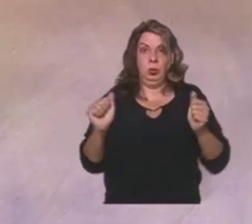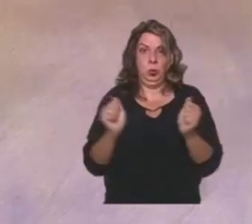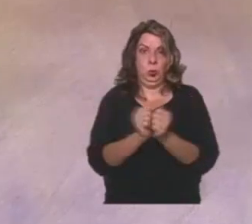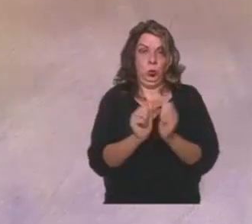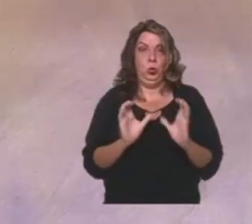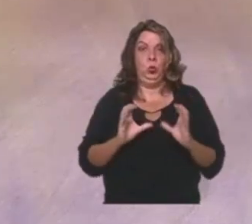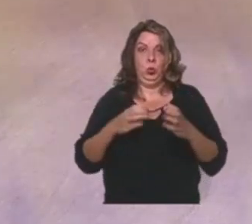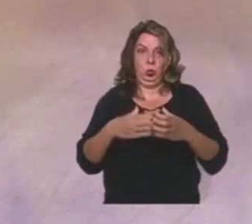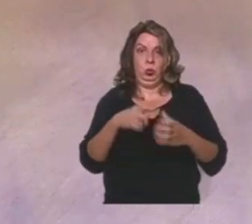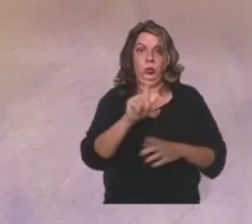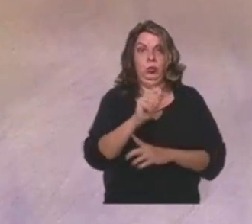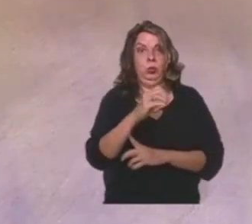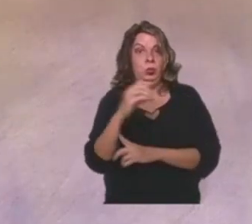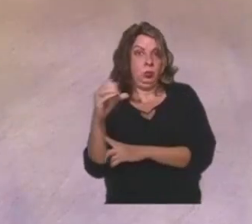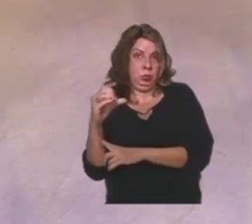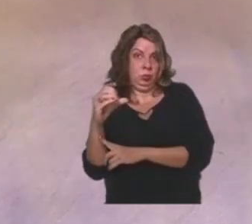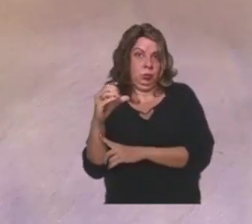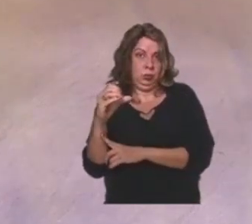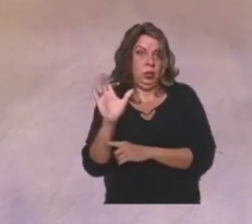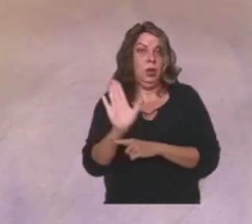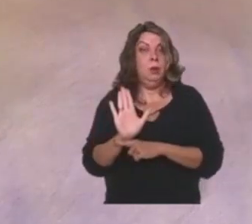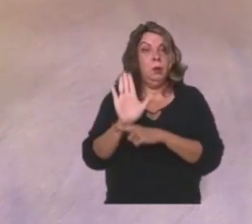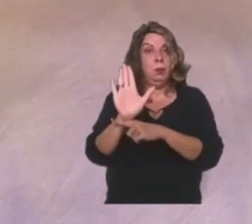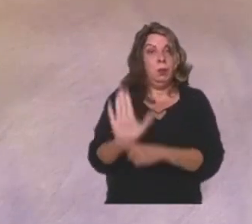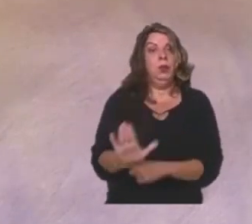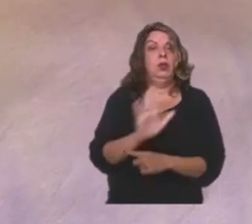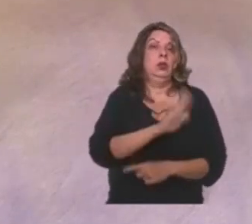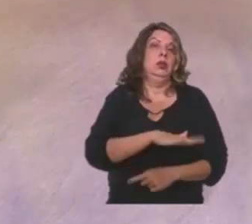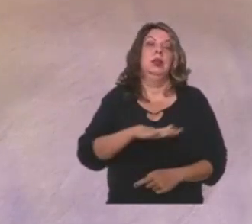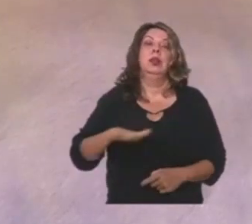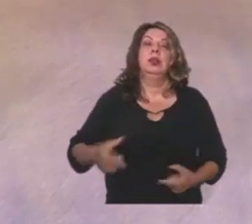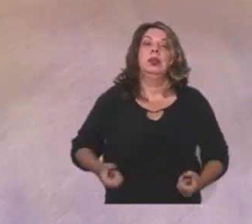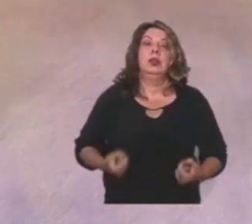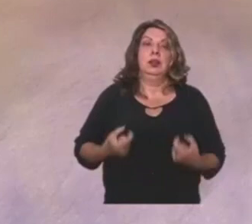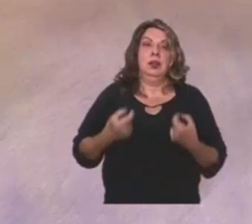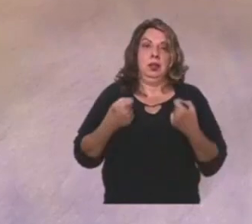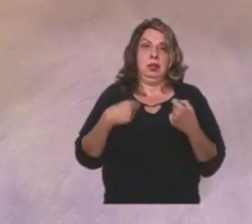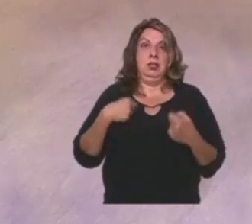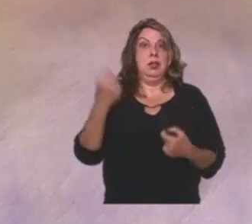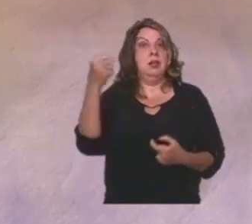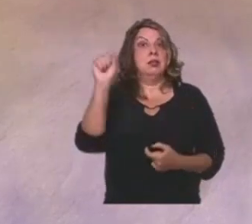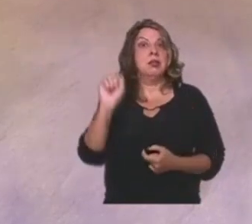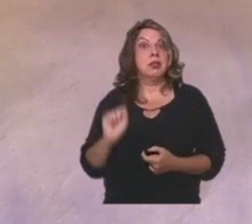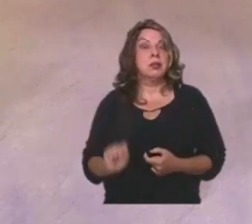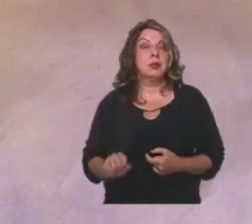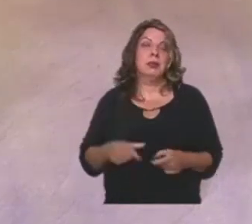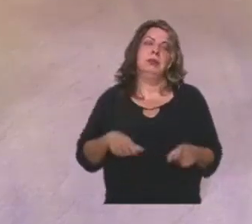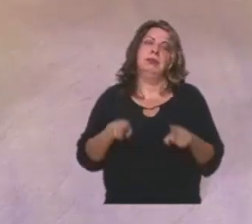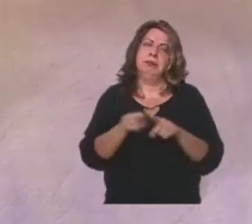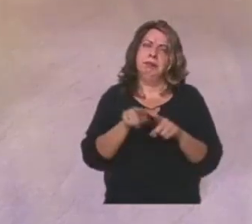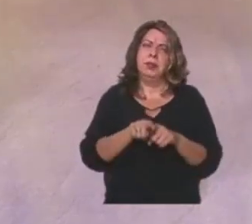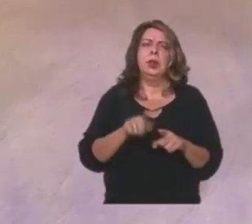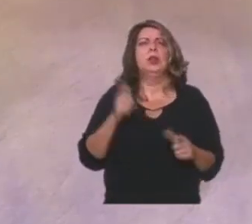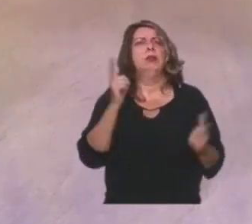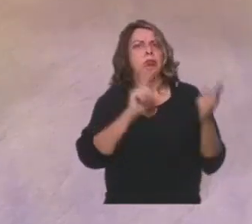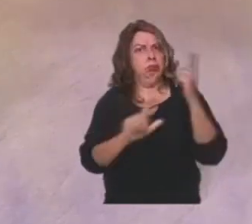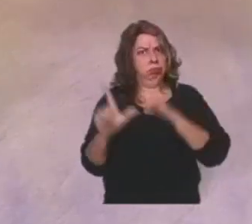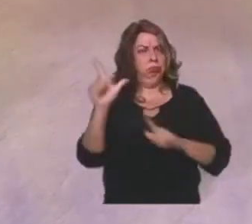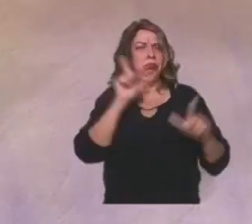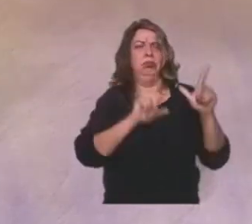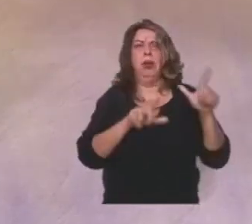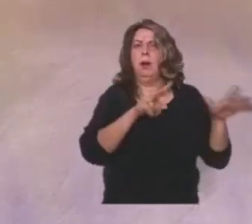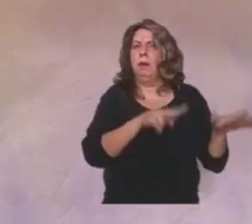trabalhos que são desenvolvidos pelo Grupo de Apoio à Criança com Câncer de Sergipe, que é o GAC. Além, claro, de concorrer toda semana a